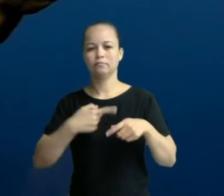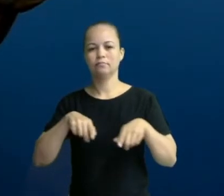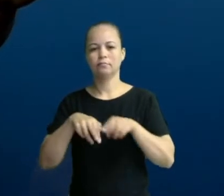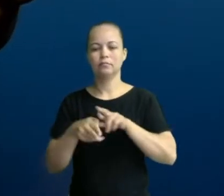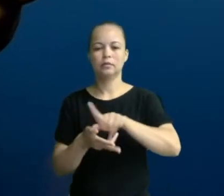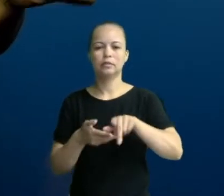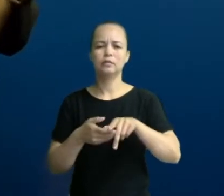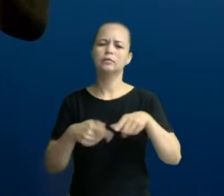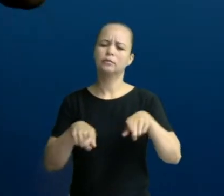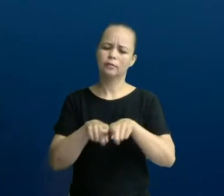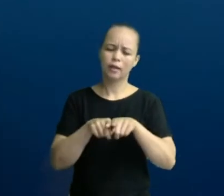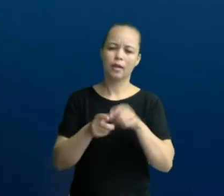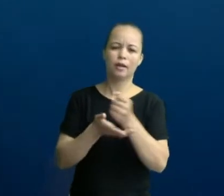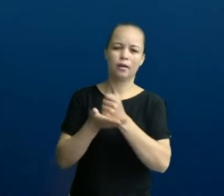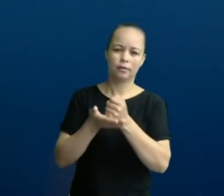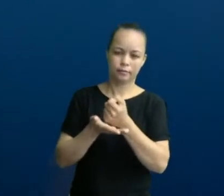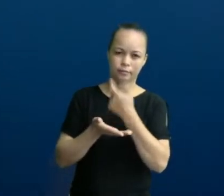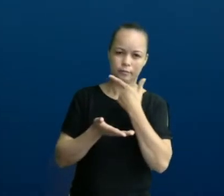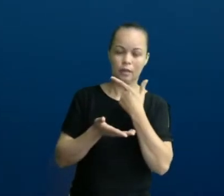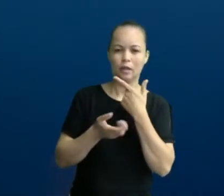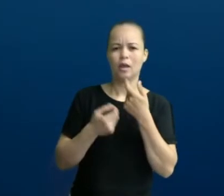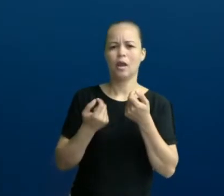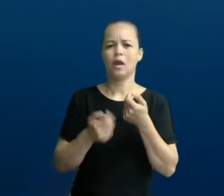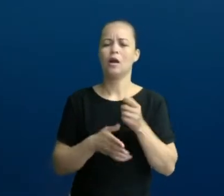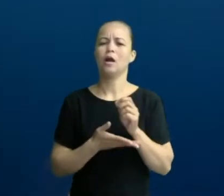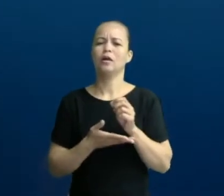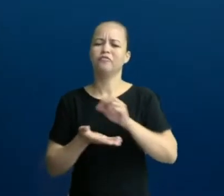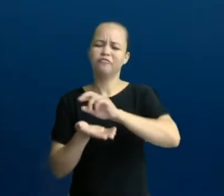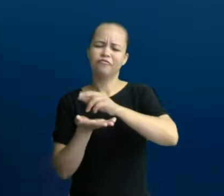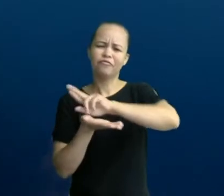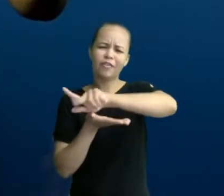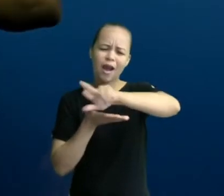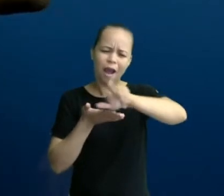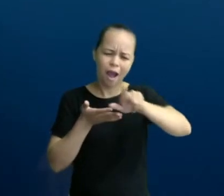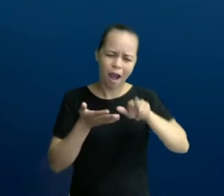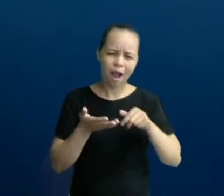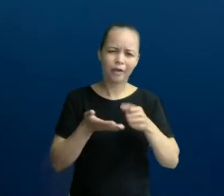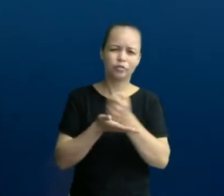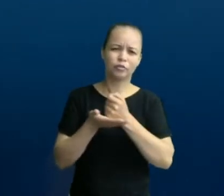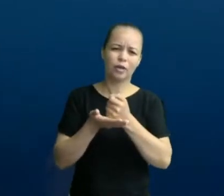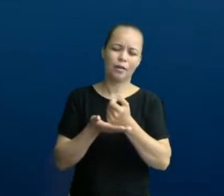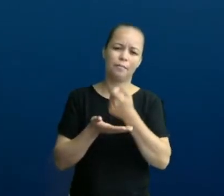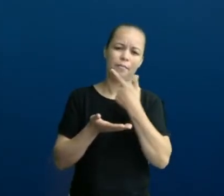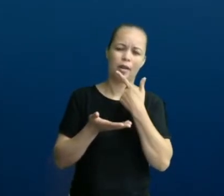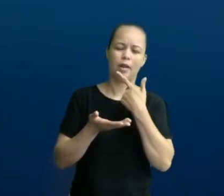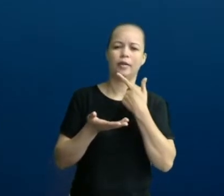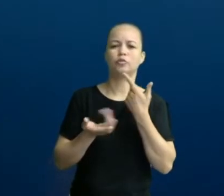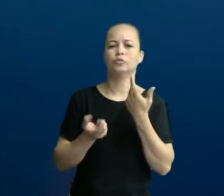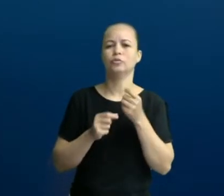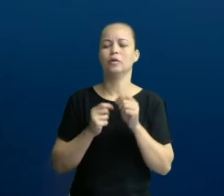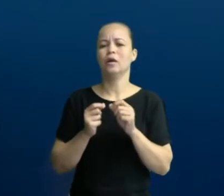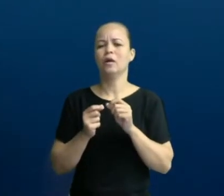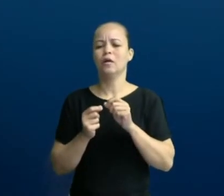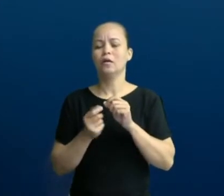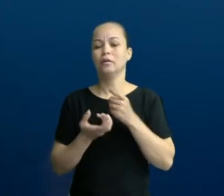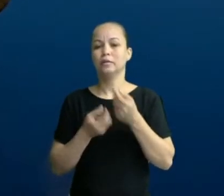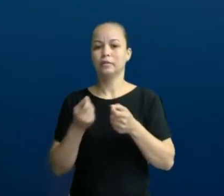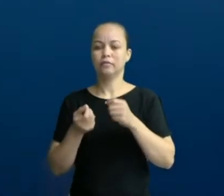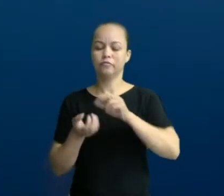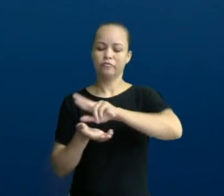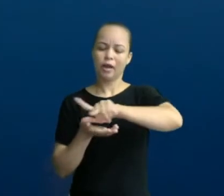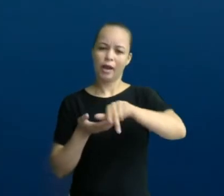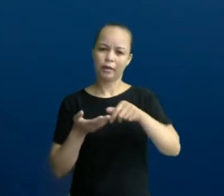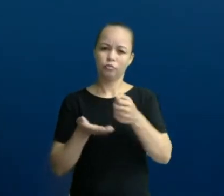muitas medicações. Vai desde o albendazol, metronidazol, mebendazol, né, e outro, nitadoxanida. Vai ter